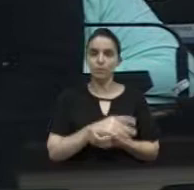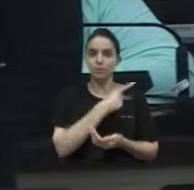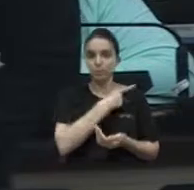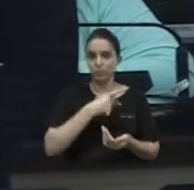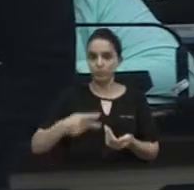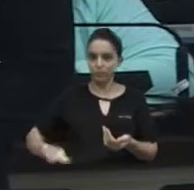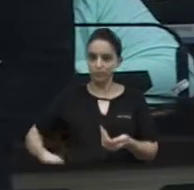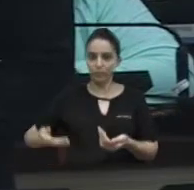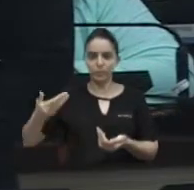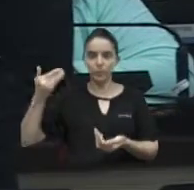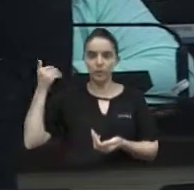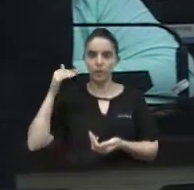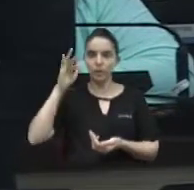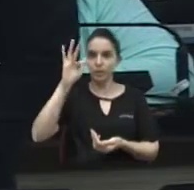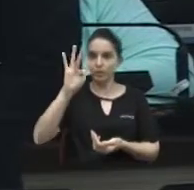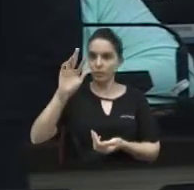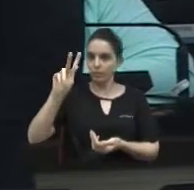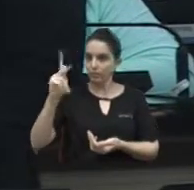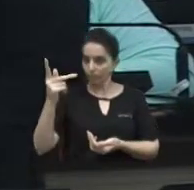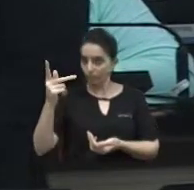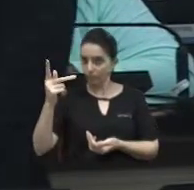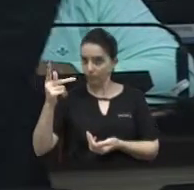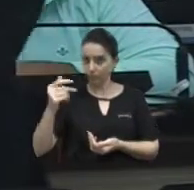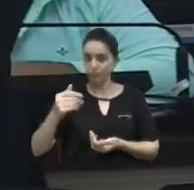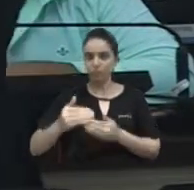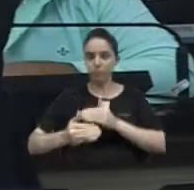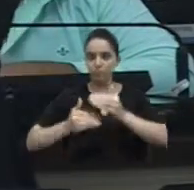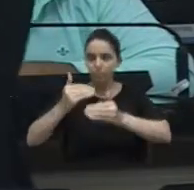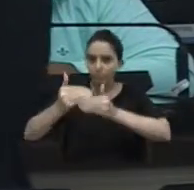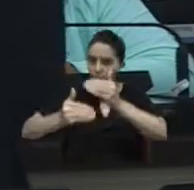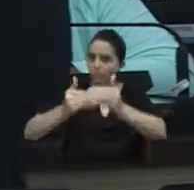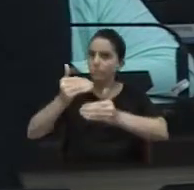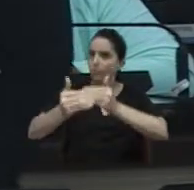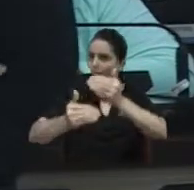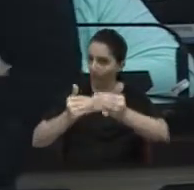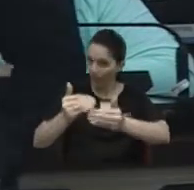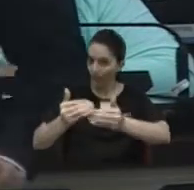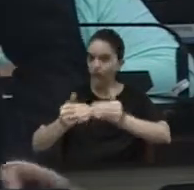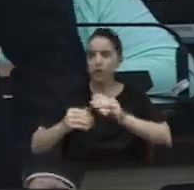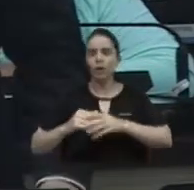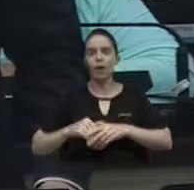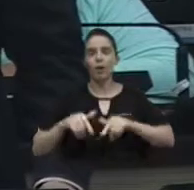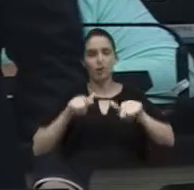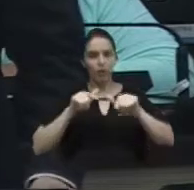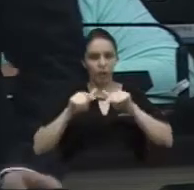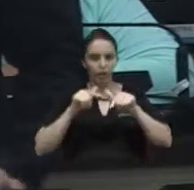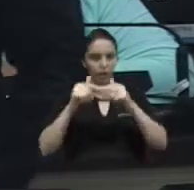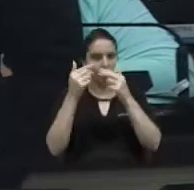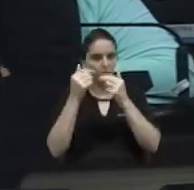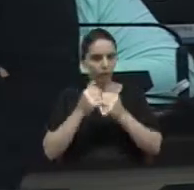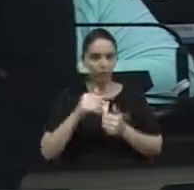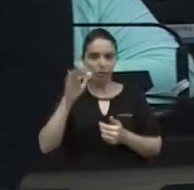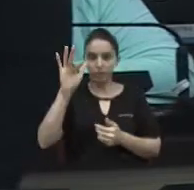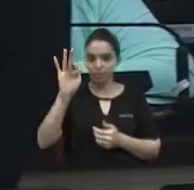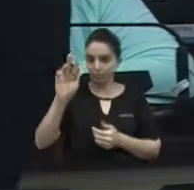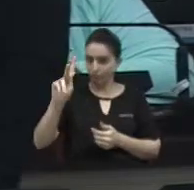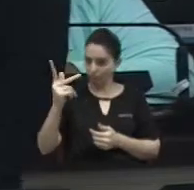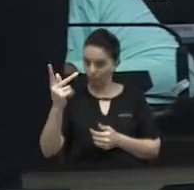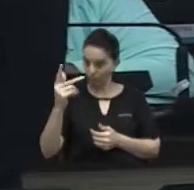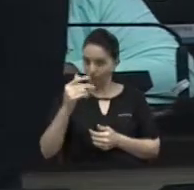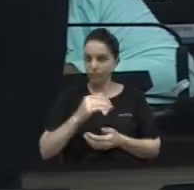nós tivéssemos dado continuidade a todo o trabalho desenvolvido pelo presidente Fernando Henrique